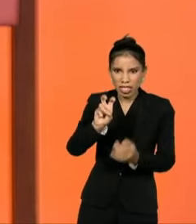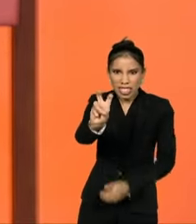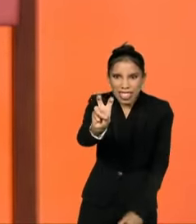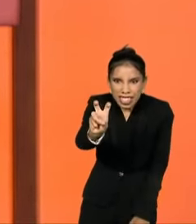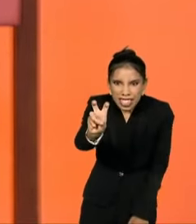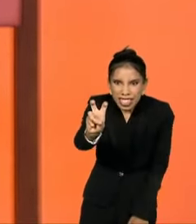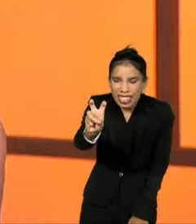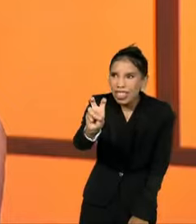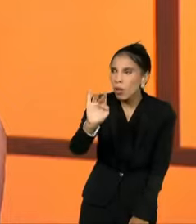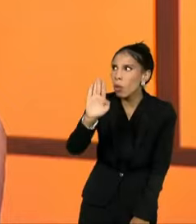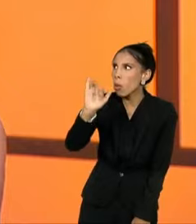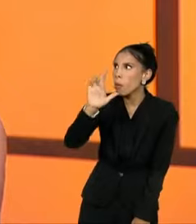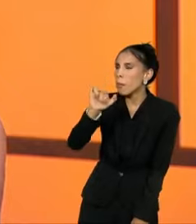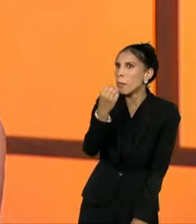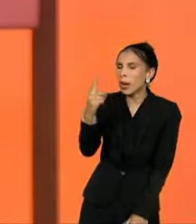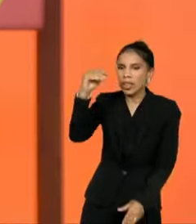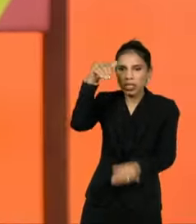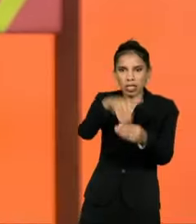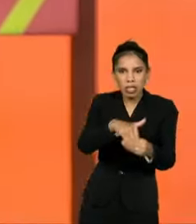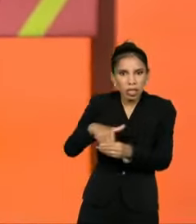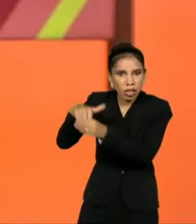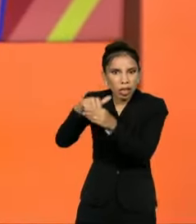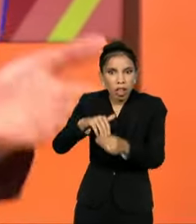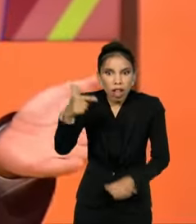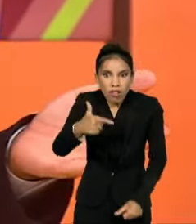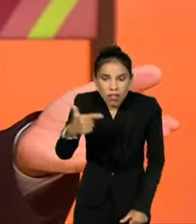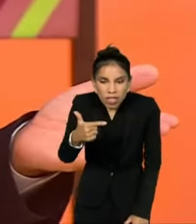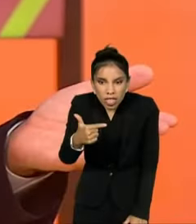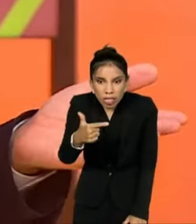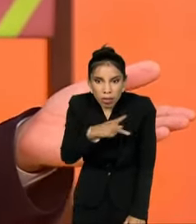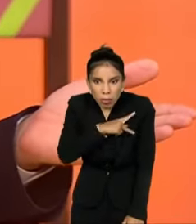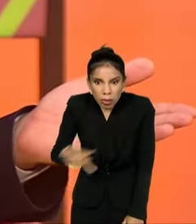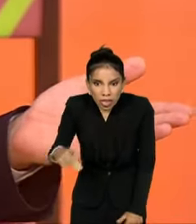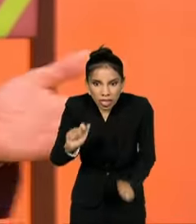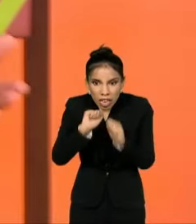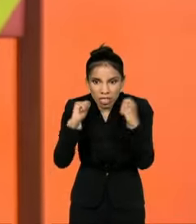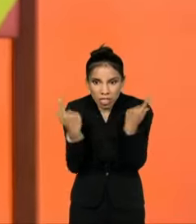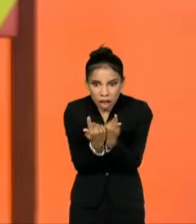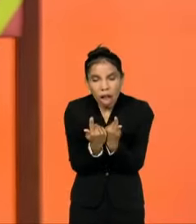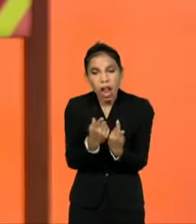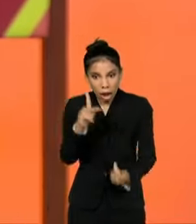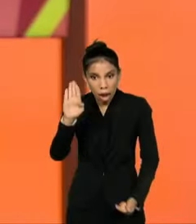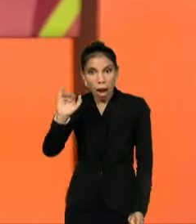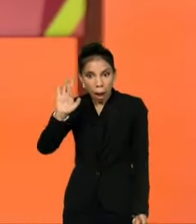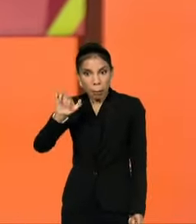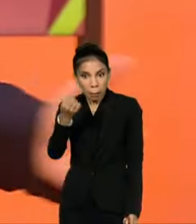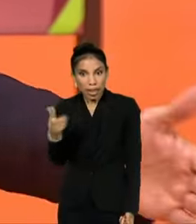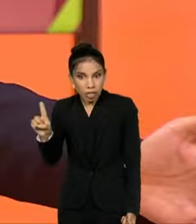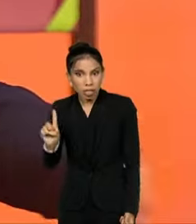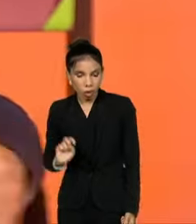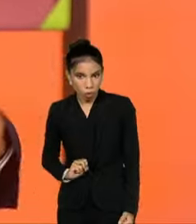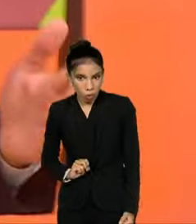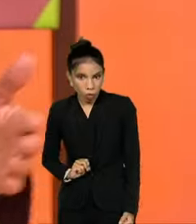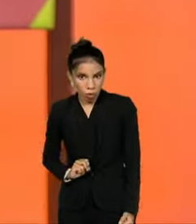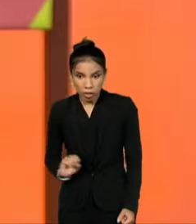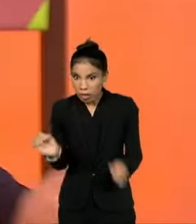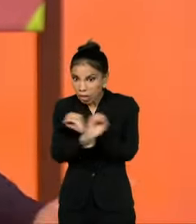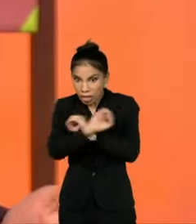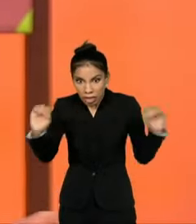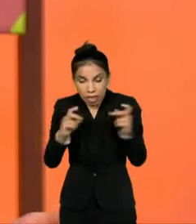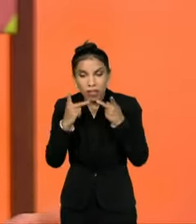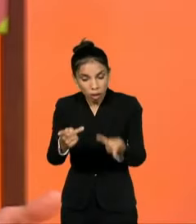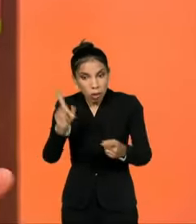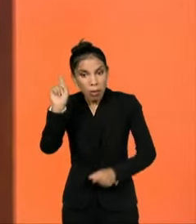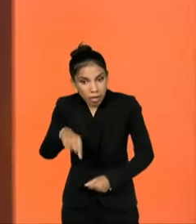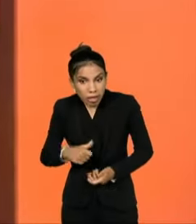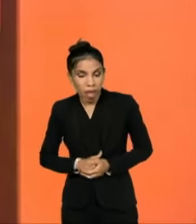5 Brazões eleitos por aí. O vice-presidente da Alerj hoje é um Brazão. O vice-presidente da Alerj hoje é um Brazão, que ninguém está falando, mas é um